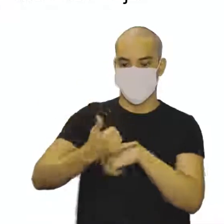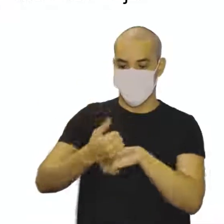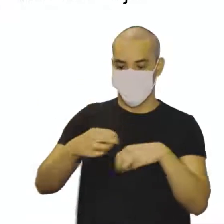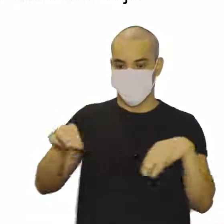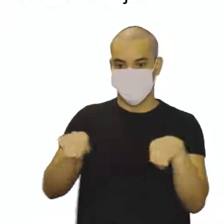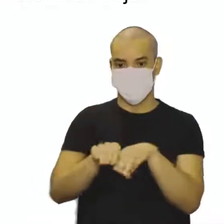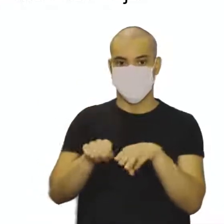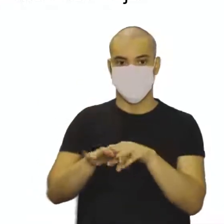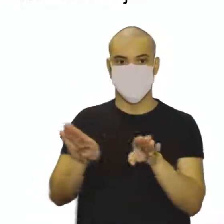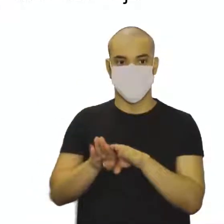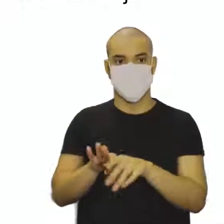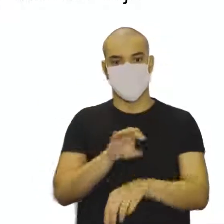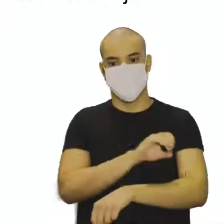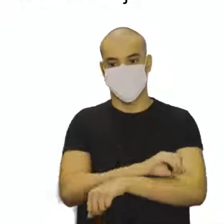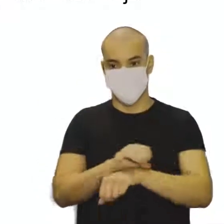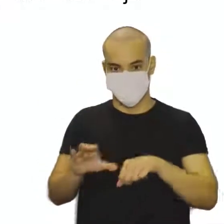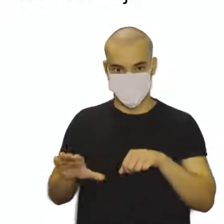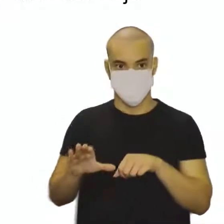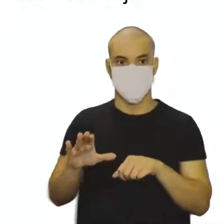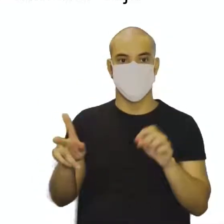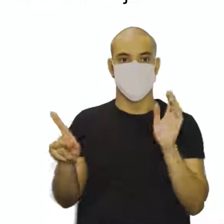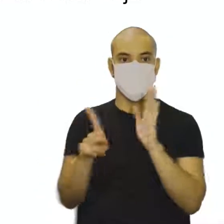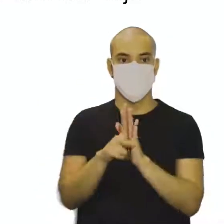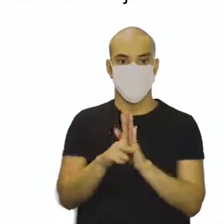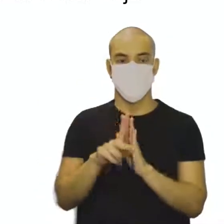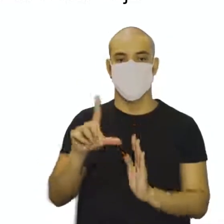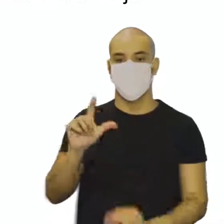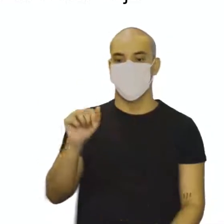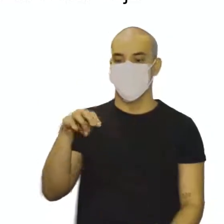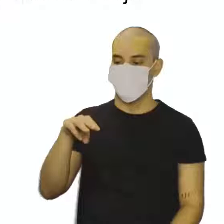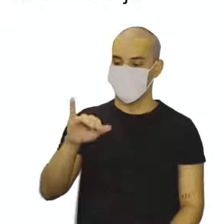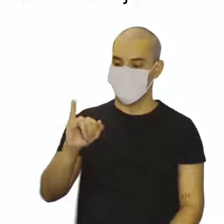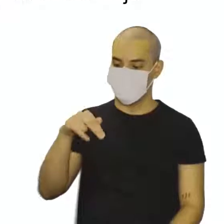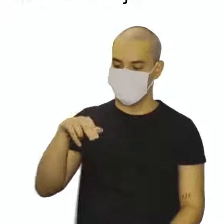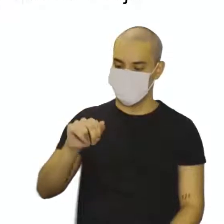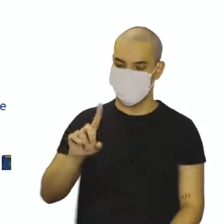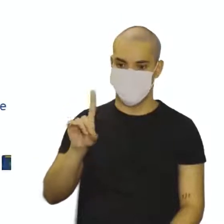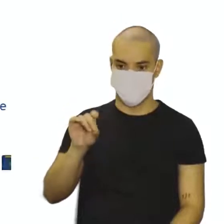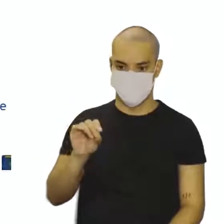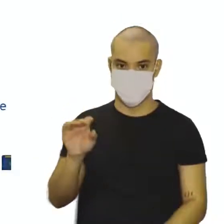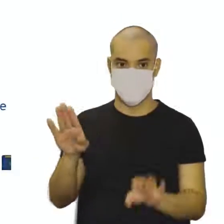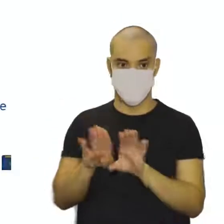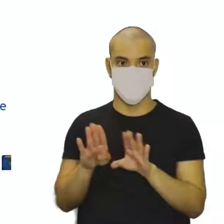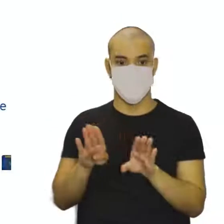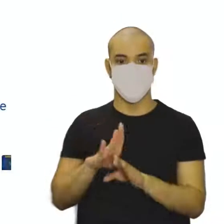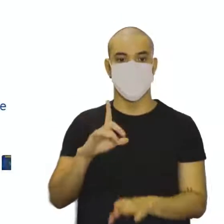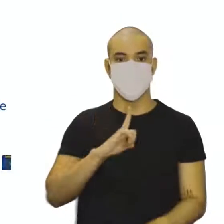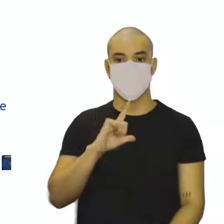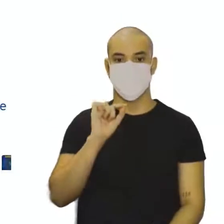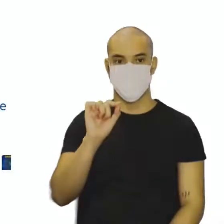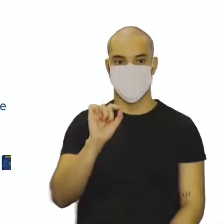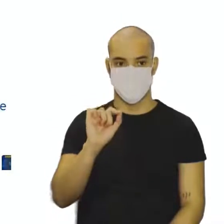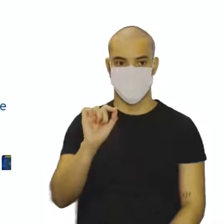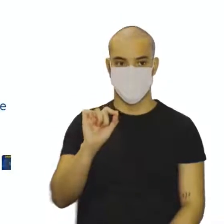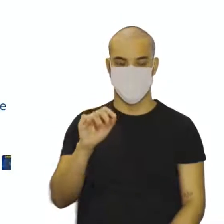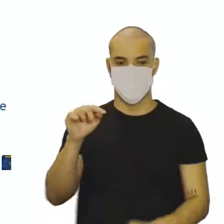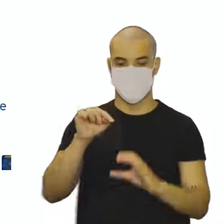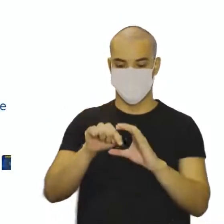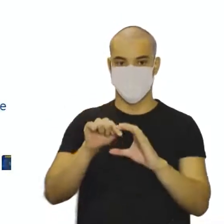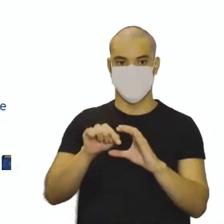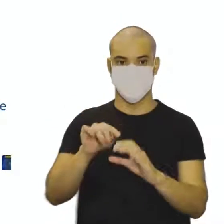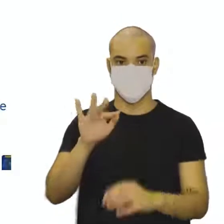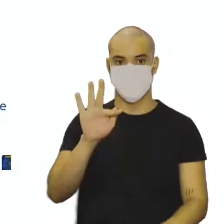magnético e também indutores com núcleo laminado. E também nós temos aqueles aí, pessoal, com núcleo